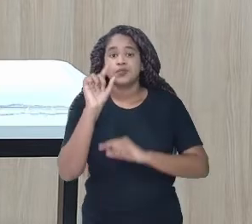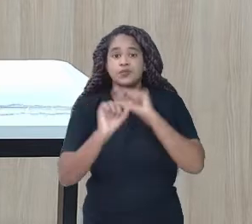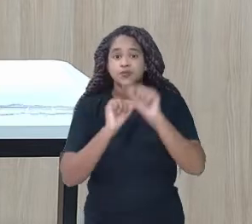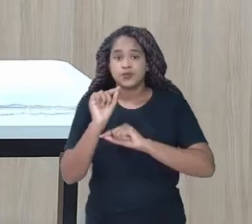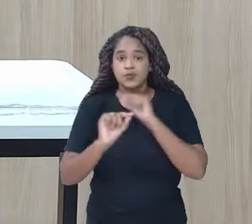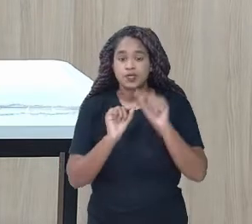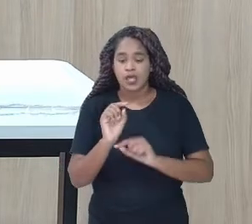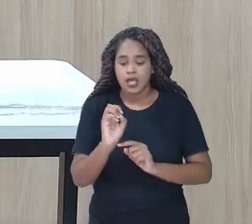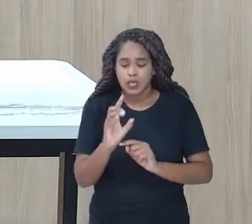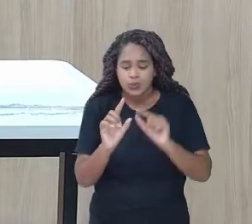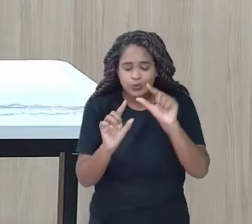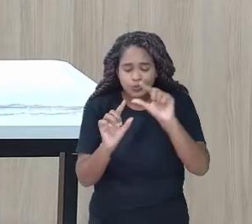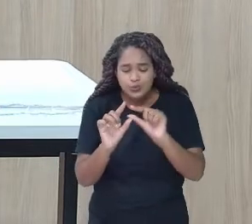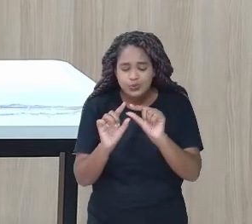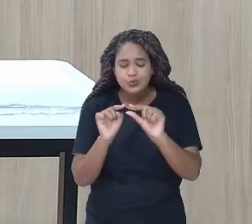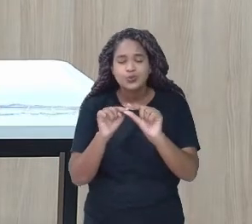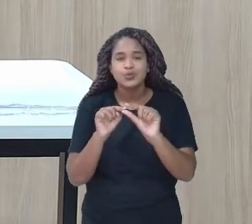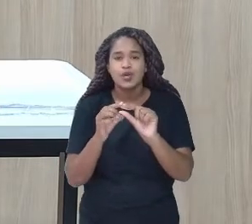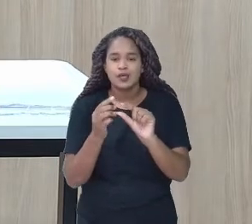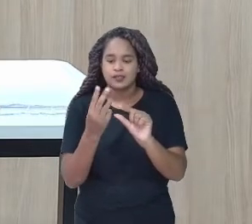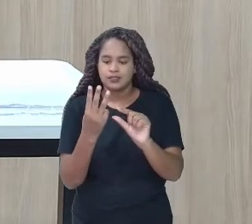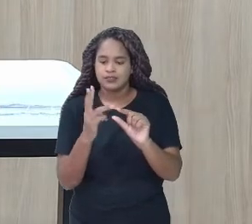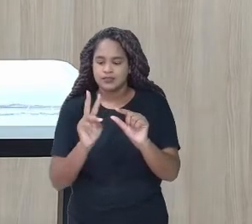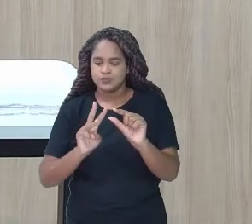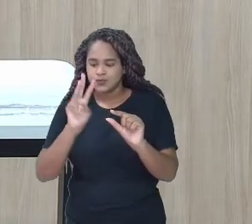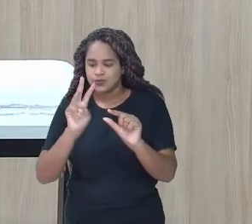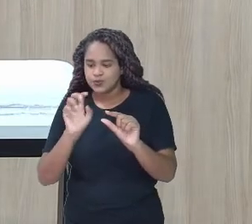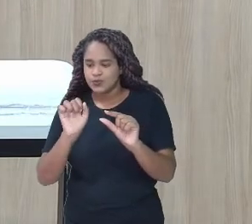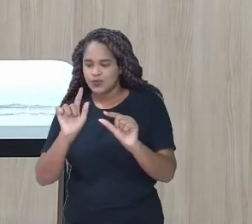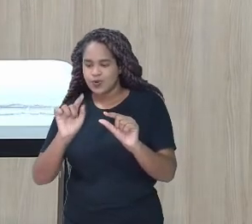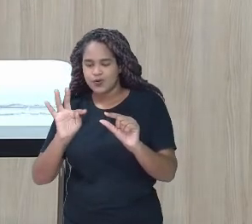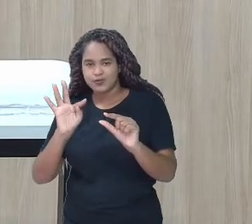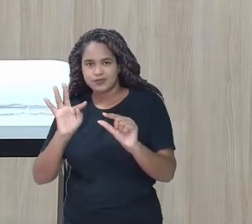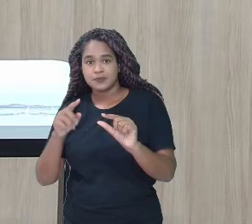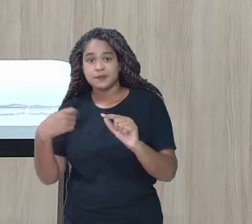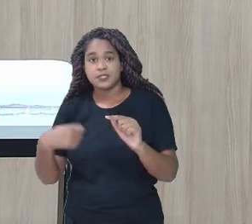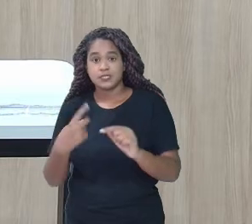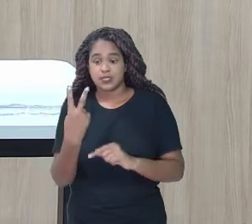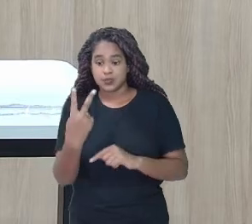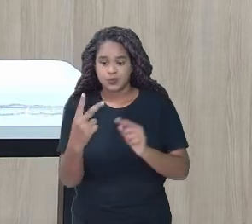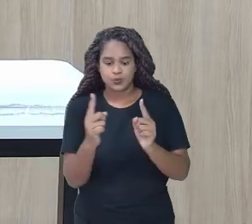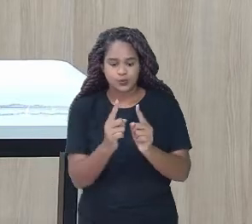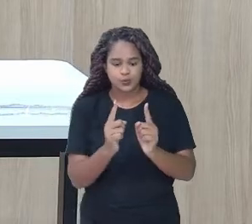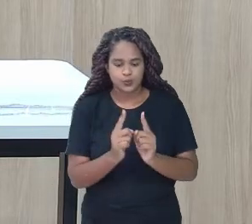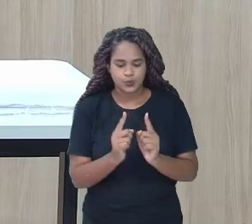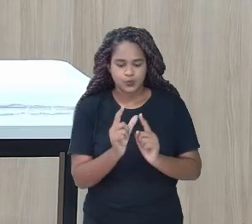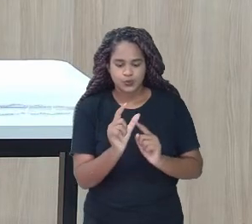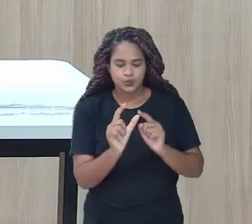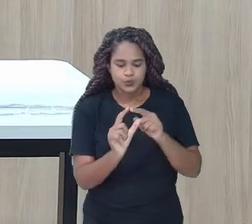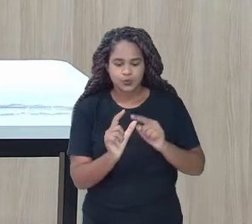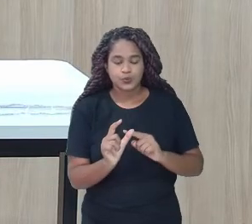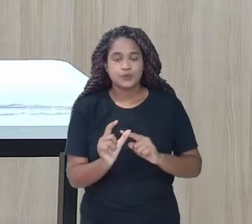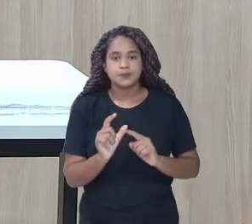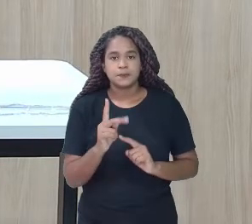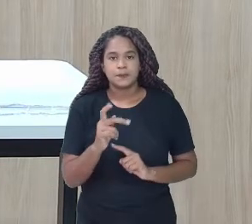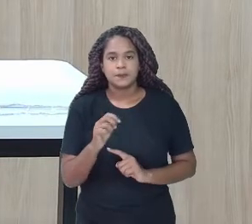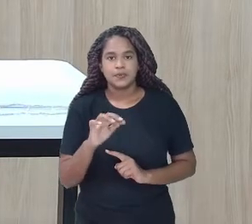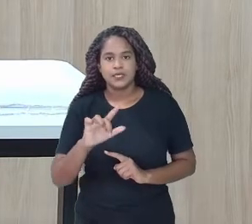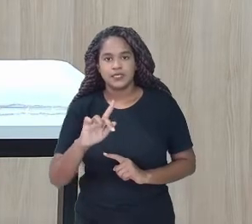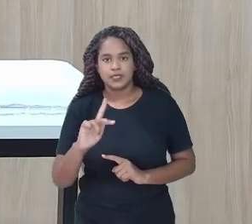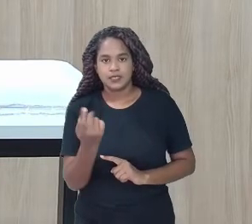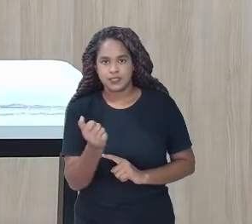3 volts, por isso que ela precisa de 2 pilhas, que é de 1,5 volts. Então, uma lâmpada só, ela não ia